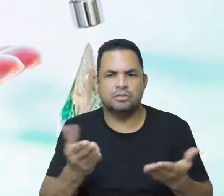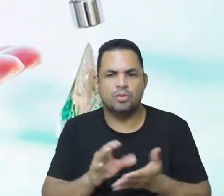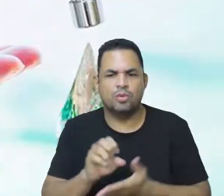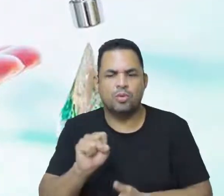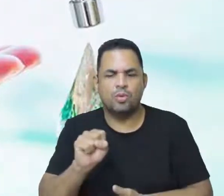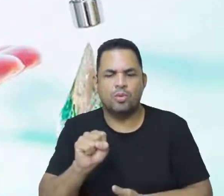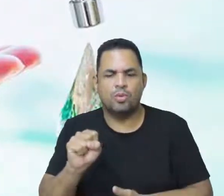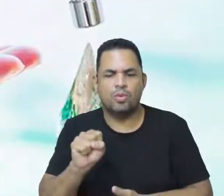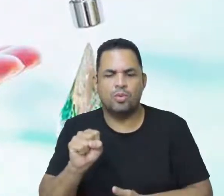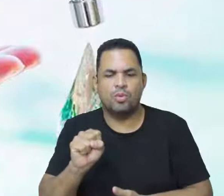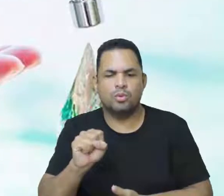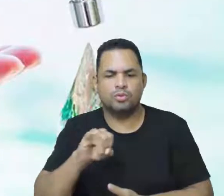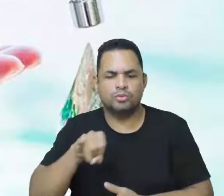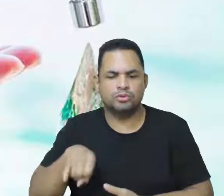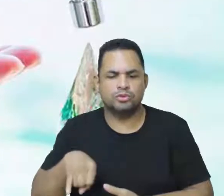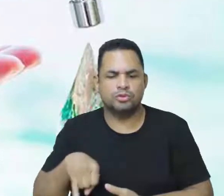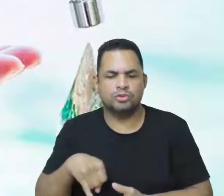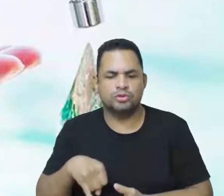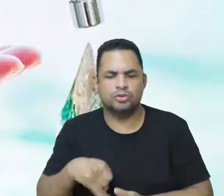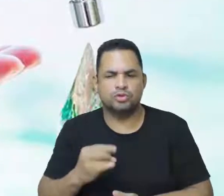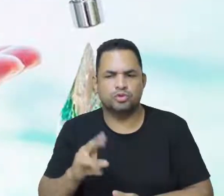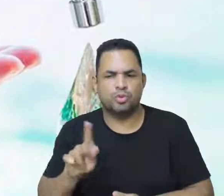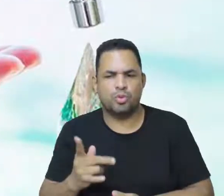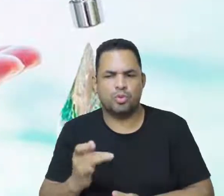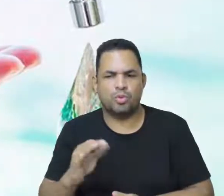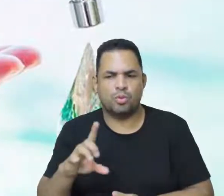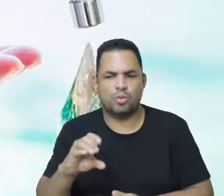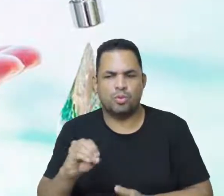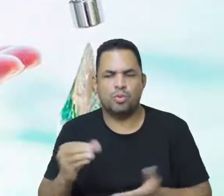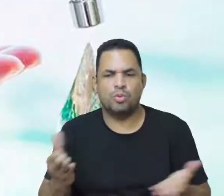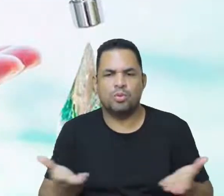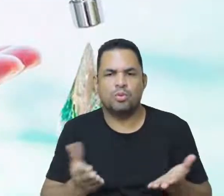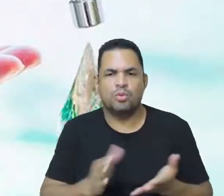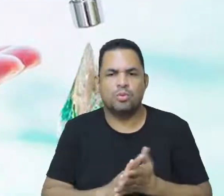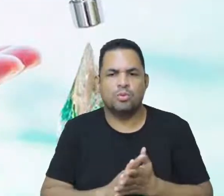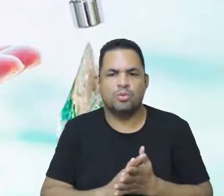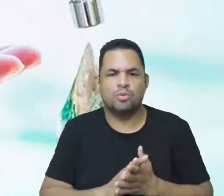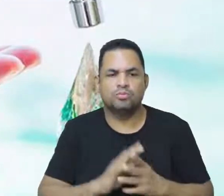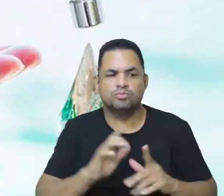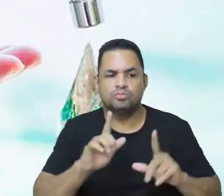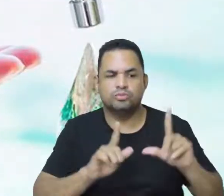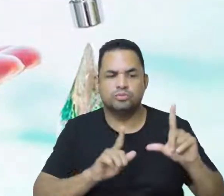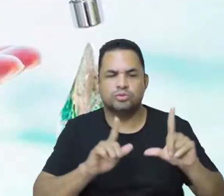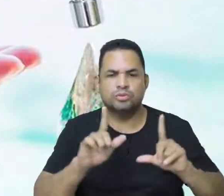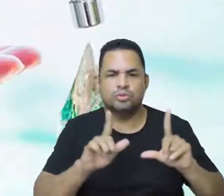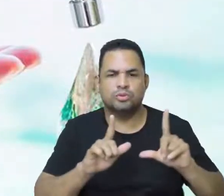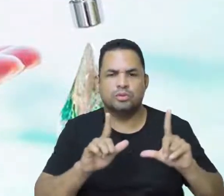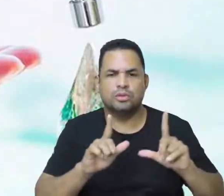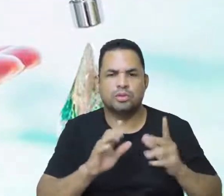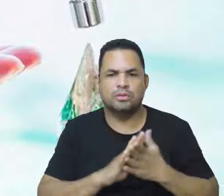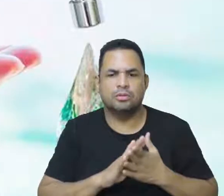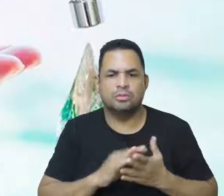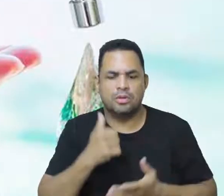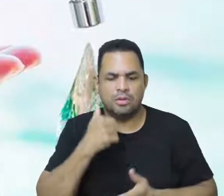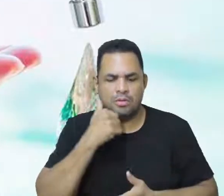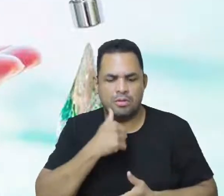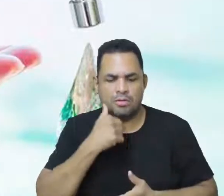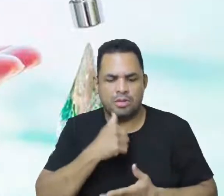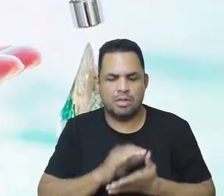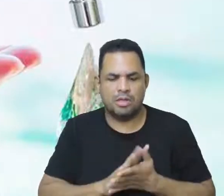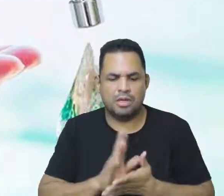8 de junho. Uma apresentadora agora no dia 4 de junho, na